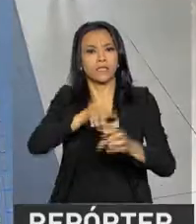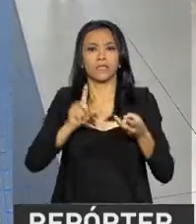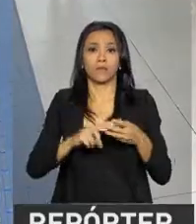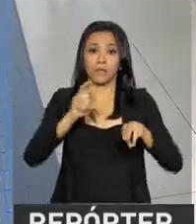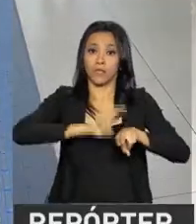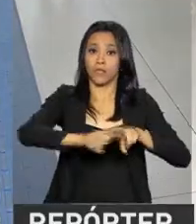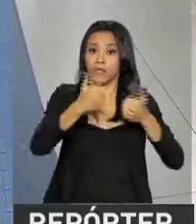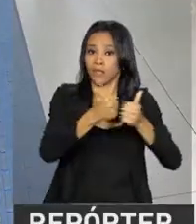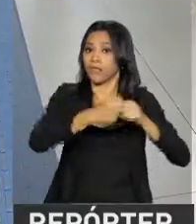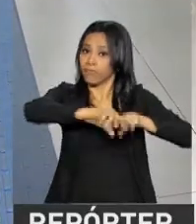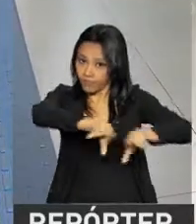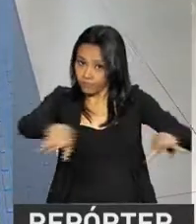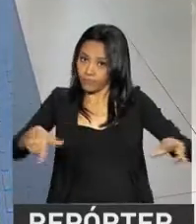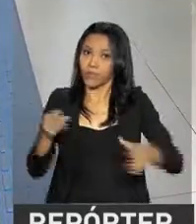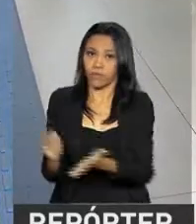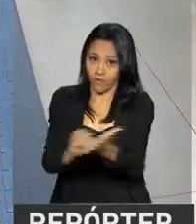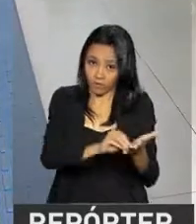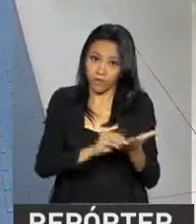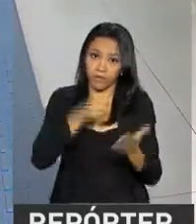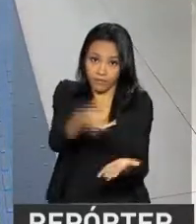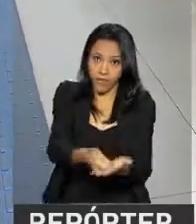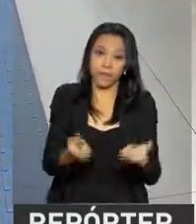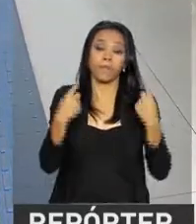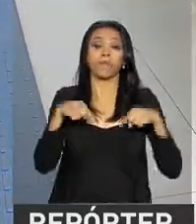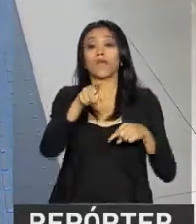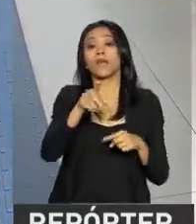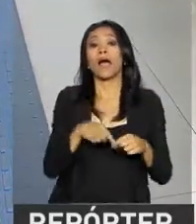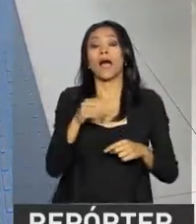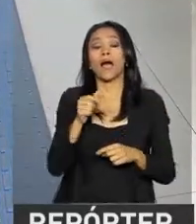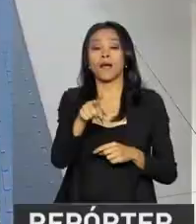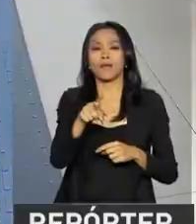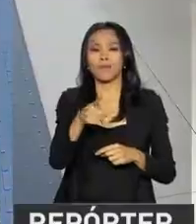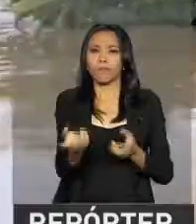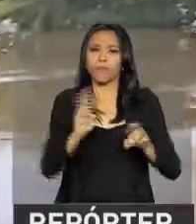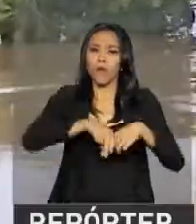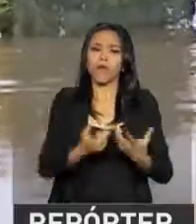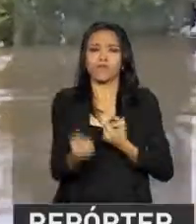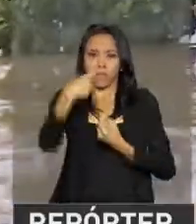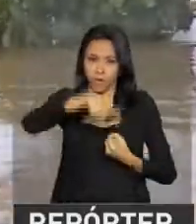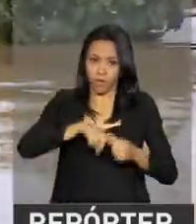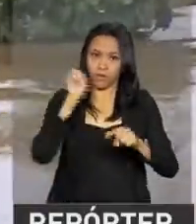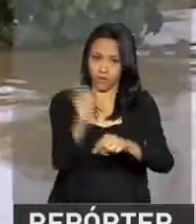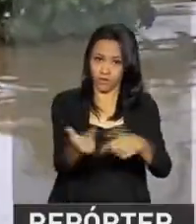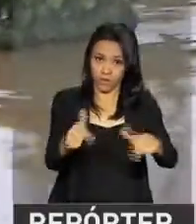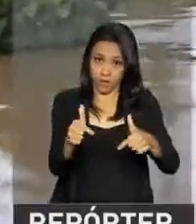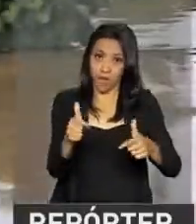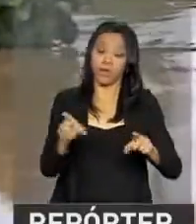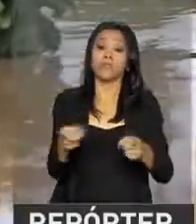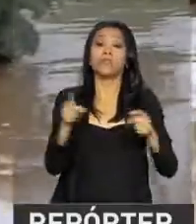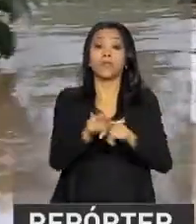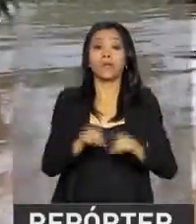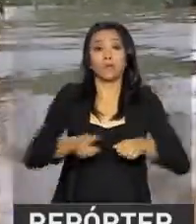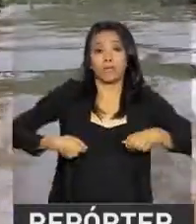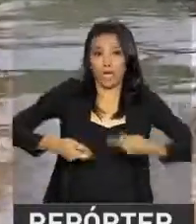O governo vai gastar menos com seguro-desemprego e abono salarial por conta da retomada do emprego. As despesas também caíram